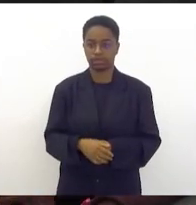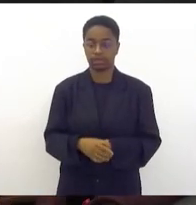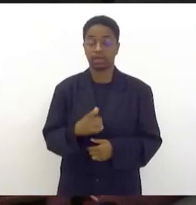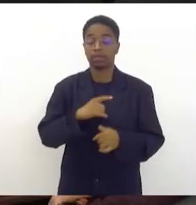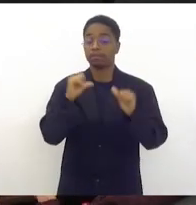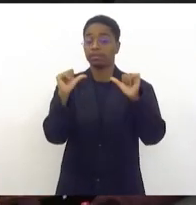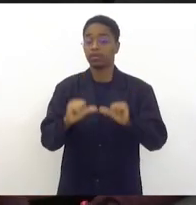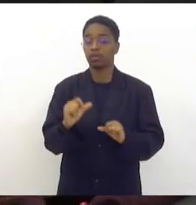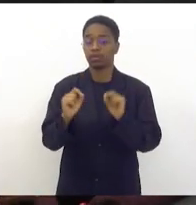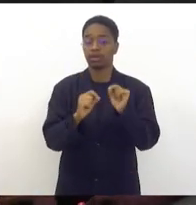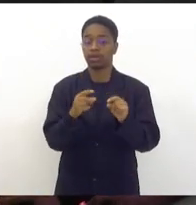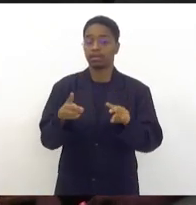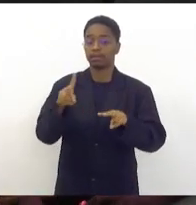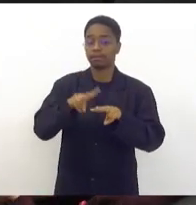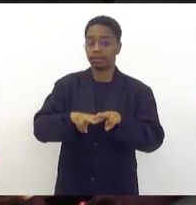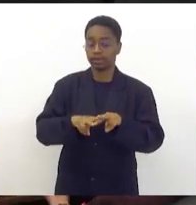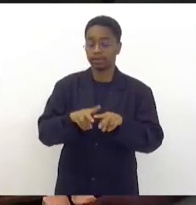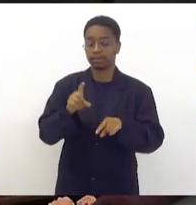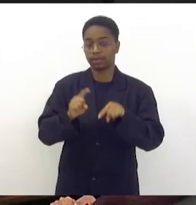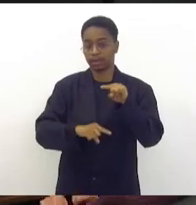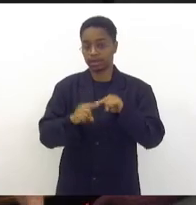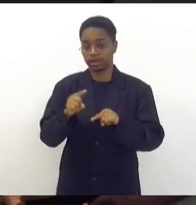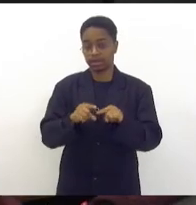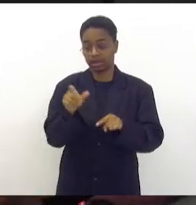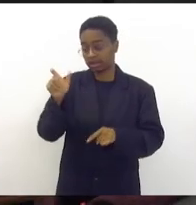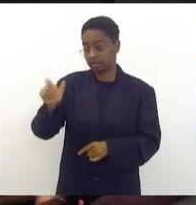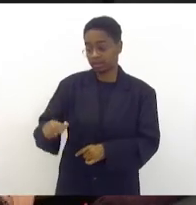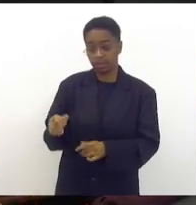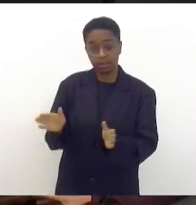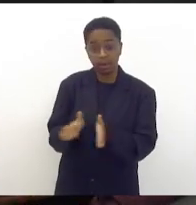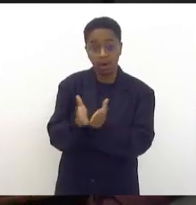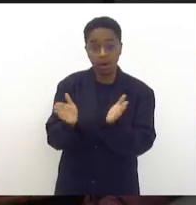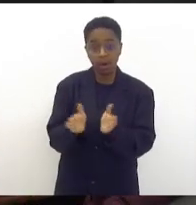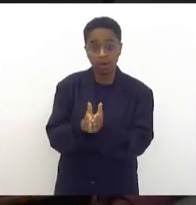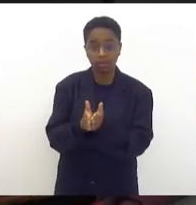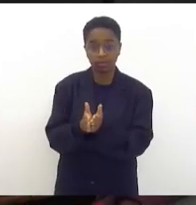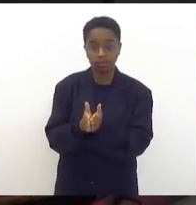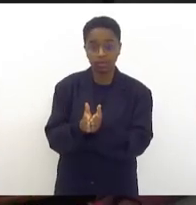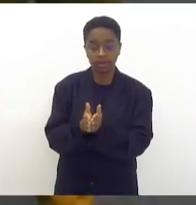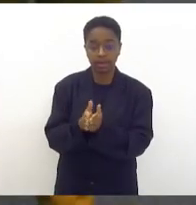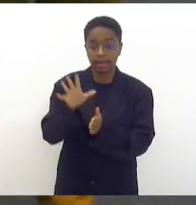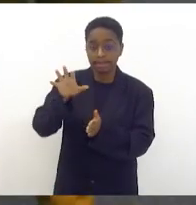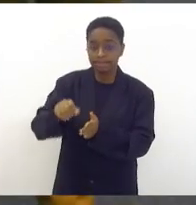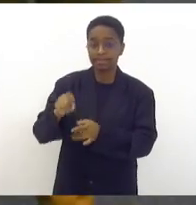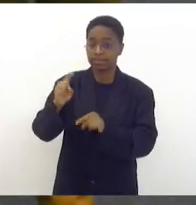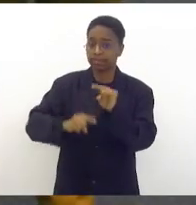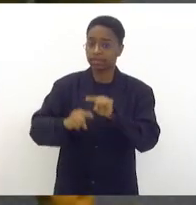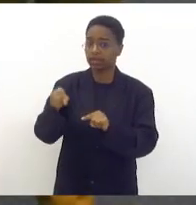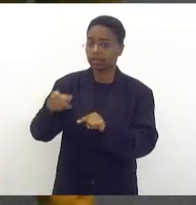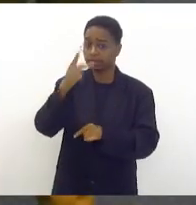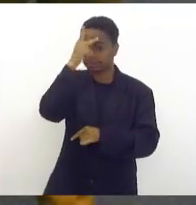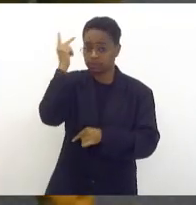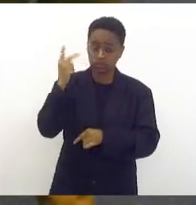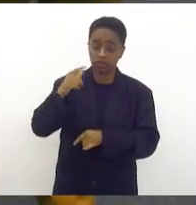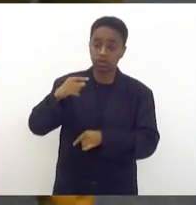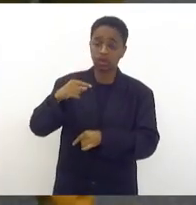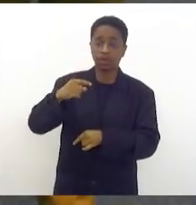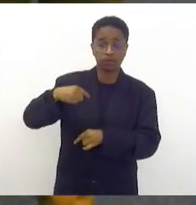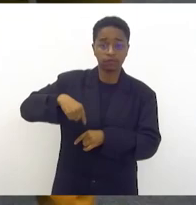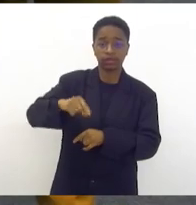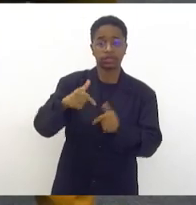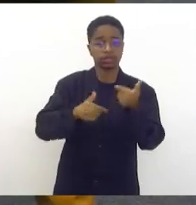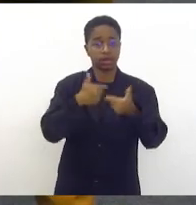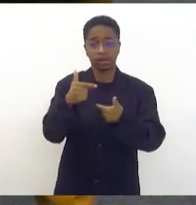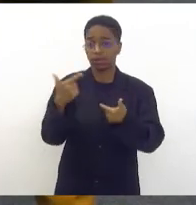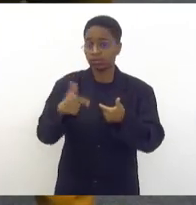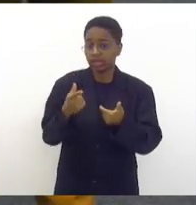você apreender uma mercadoria de um pobre. Apreender a mercadoria de um sujeito que saiu de casa, não tem o